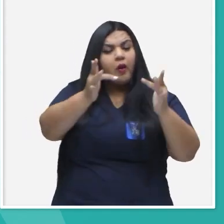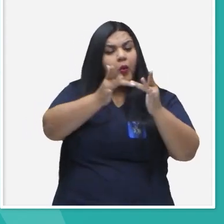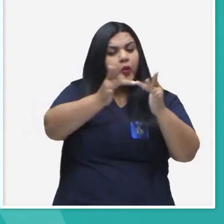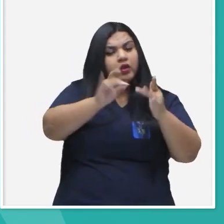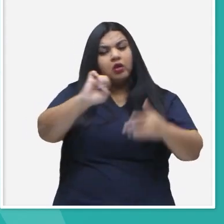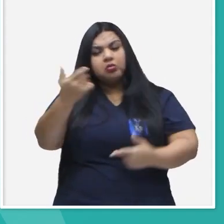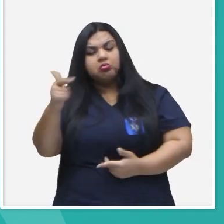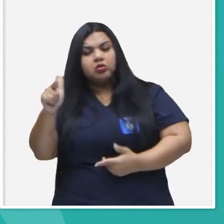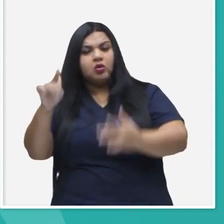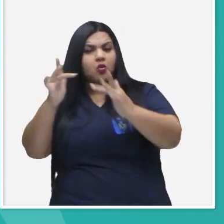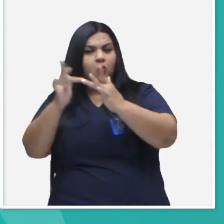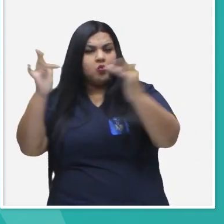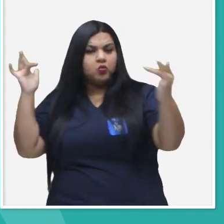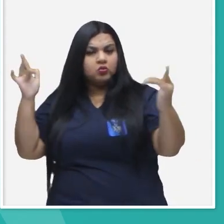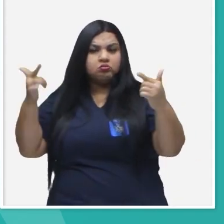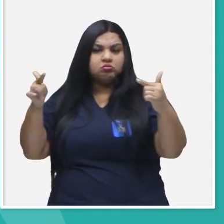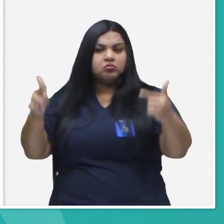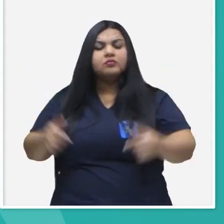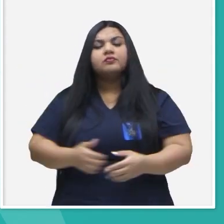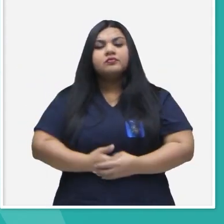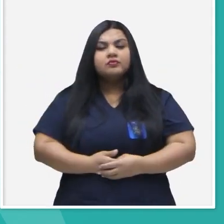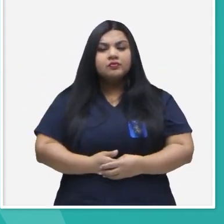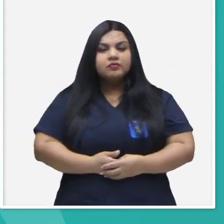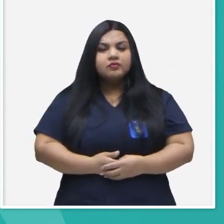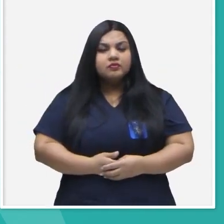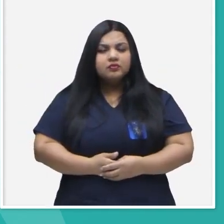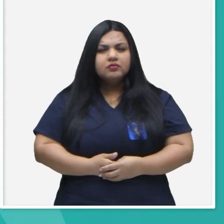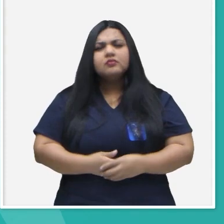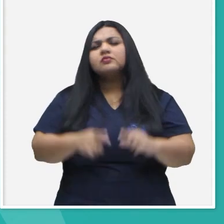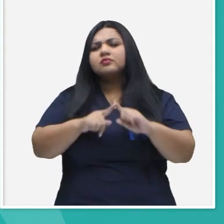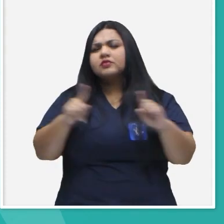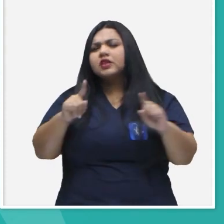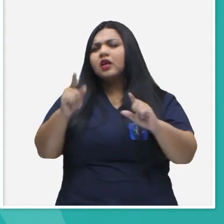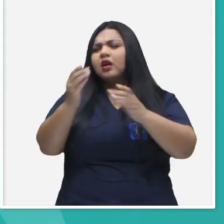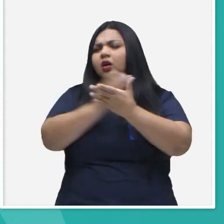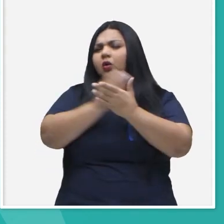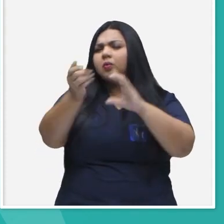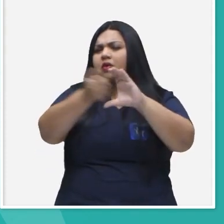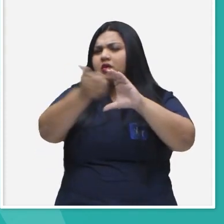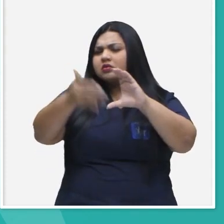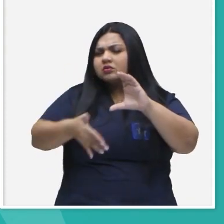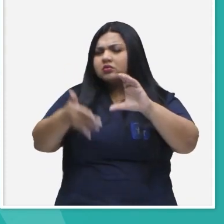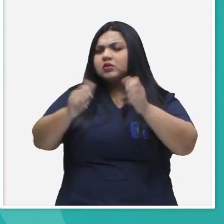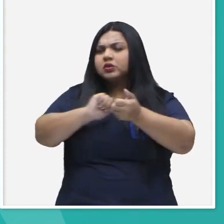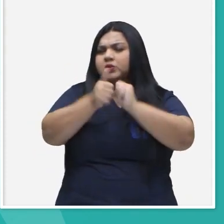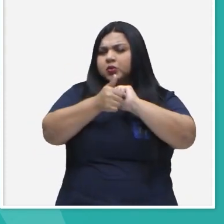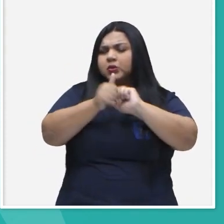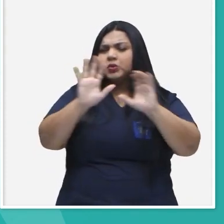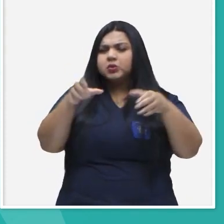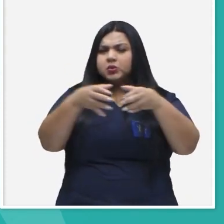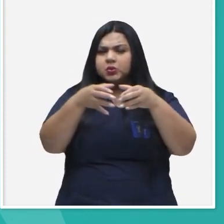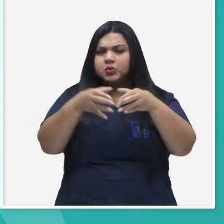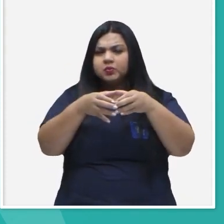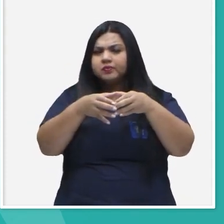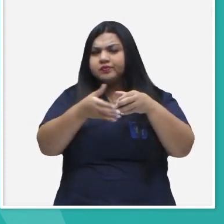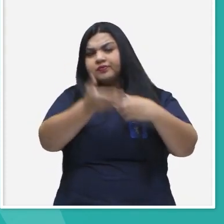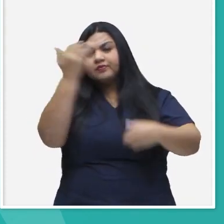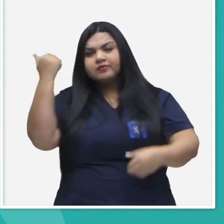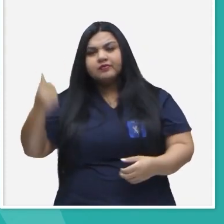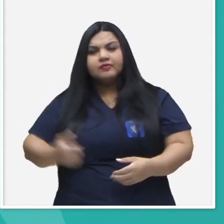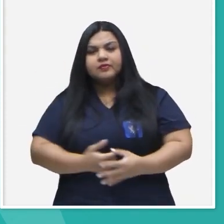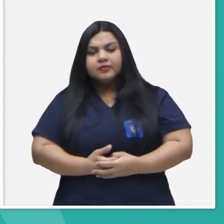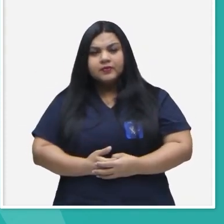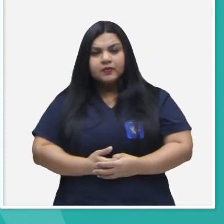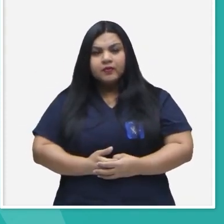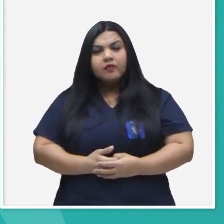sem interação. Mas nós temos aí mais algumas características desse esporte coletivo. Vamos lá.